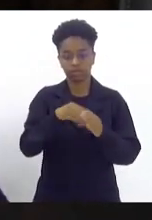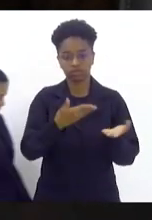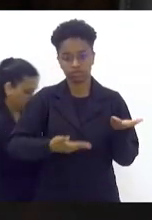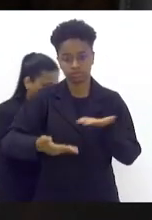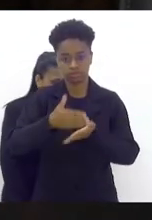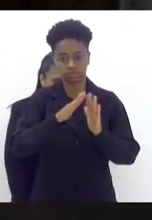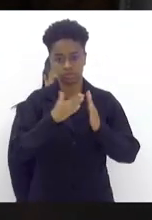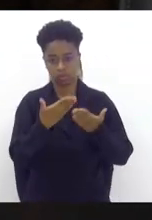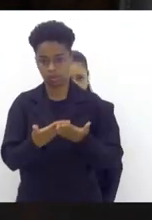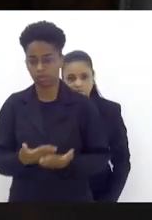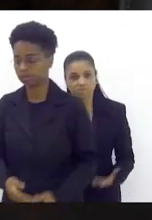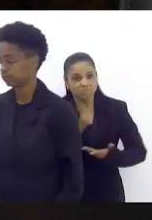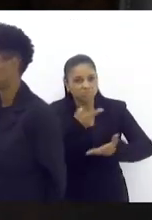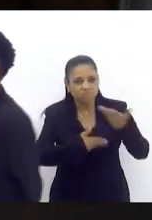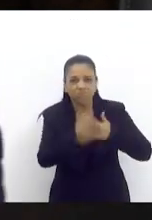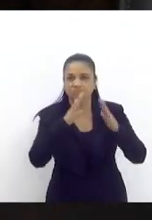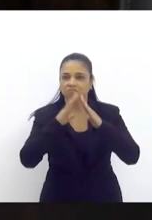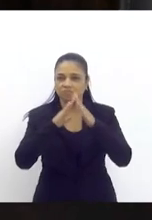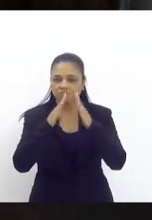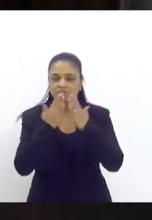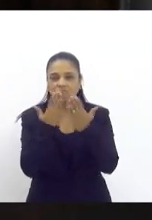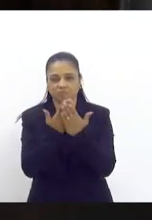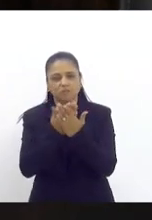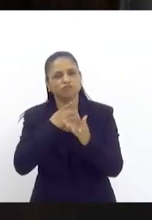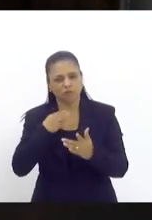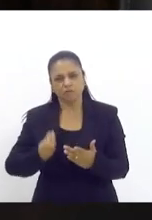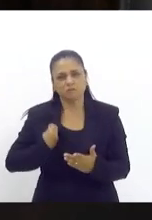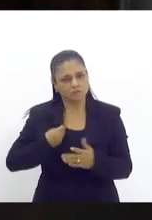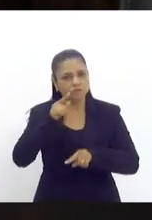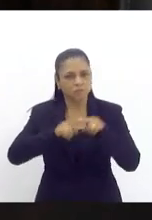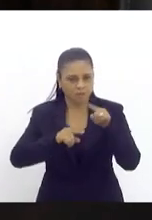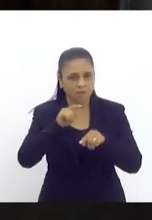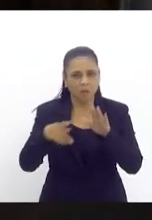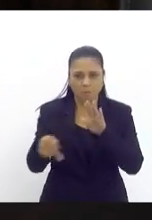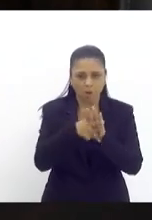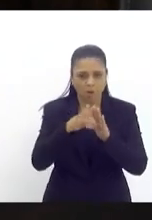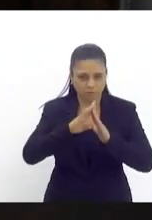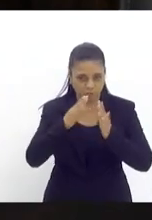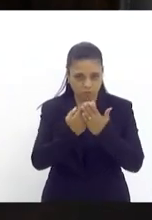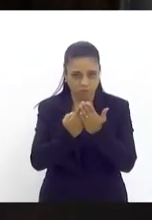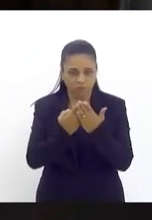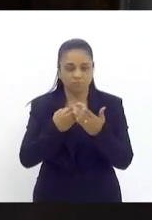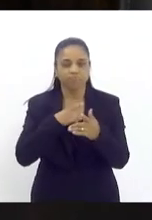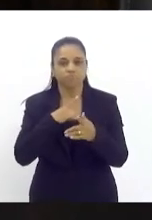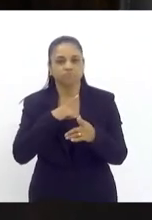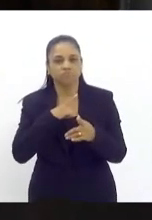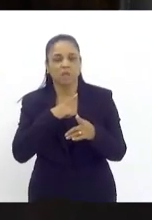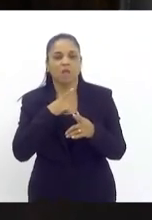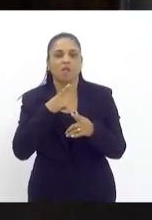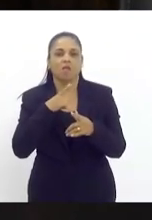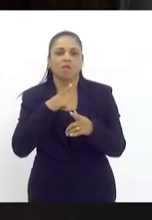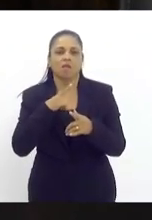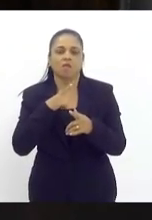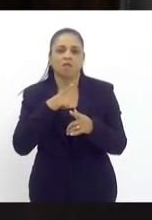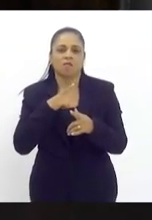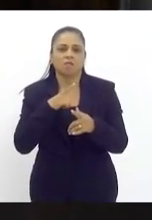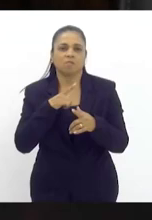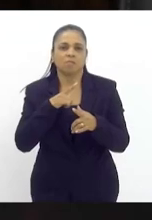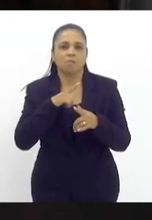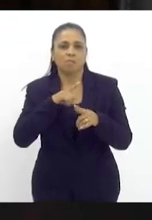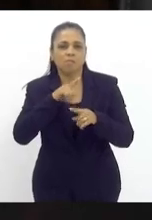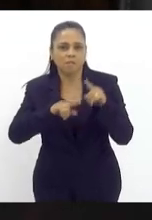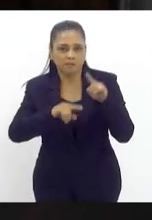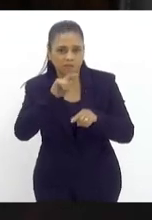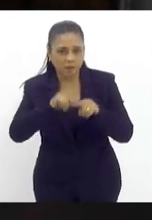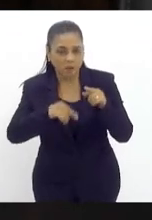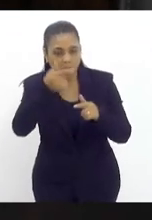né? Mas já existe, né? E eu sei, né, da produção de